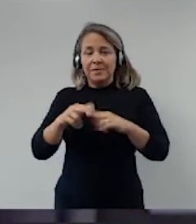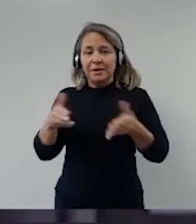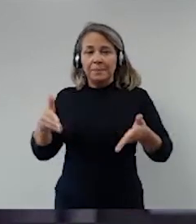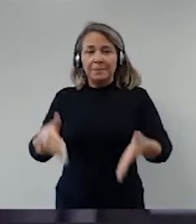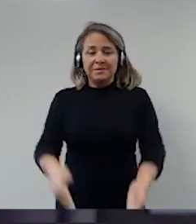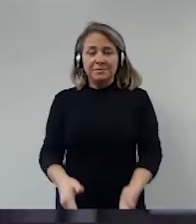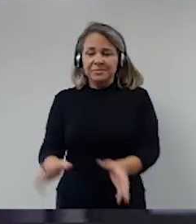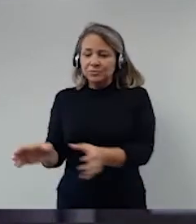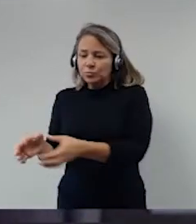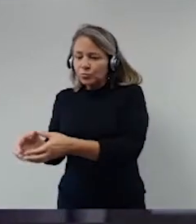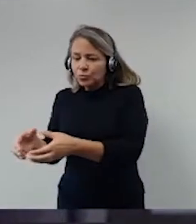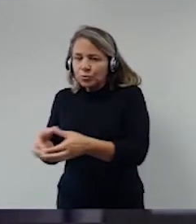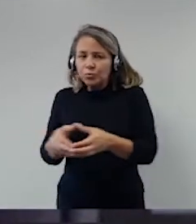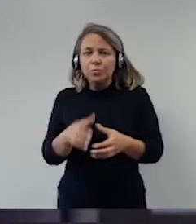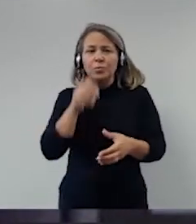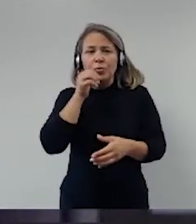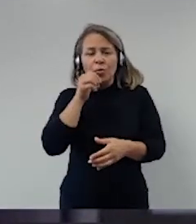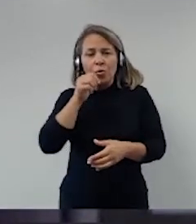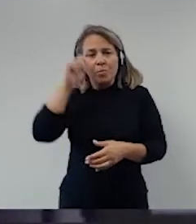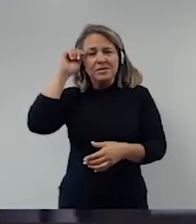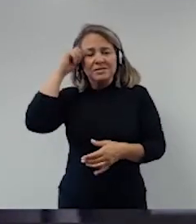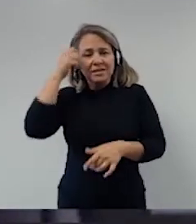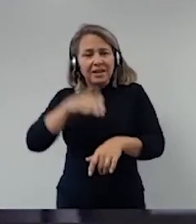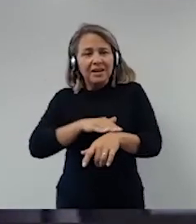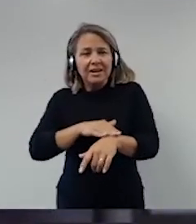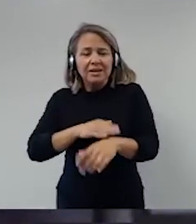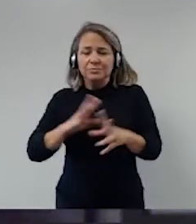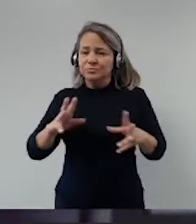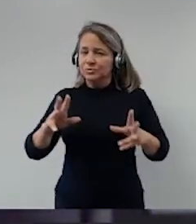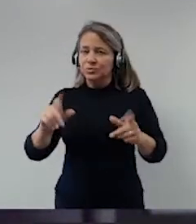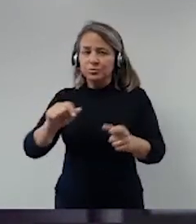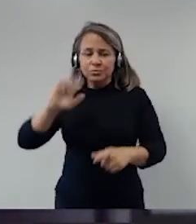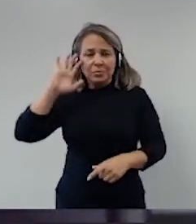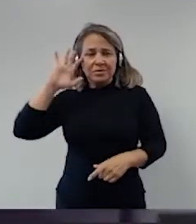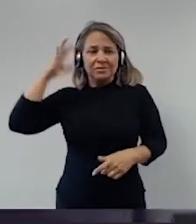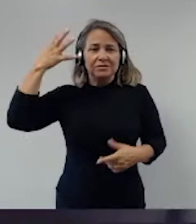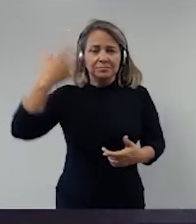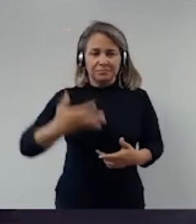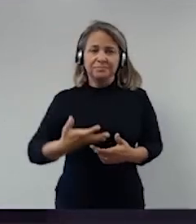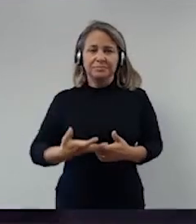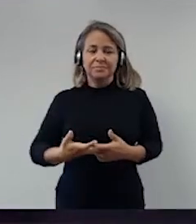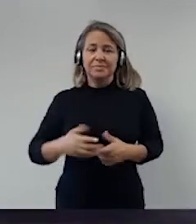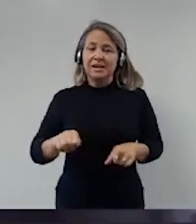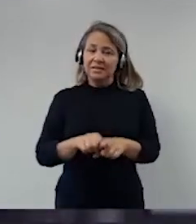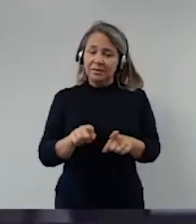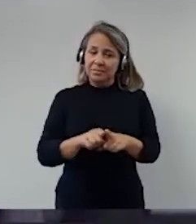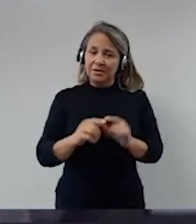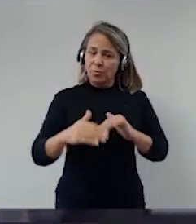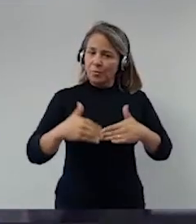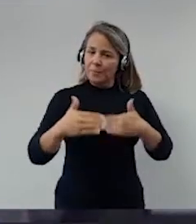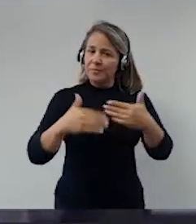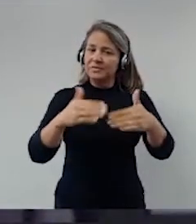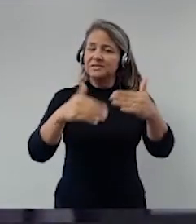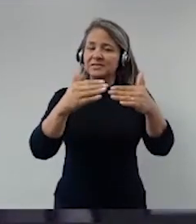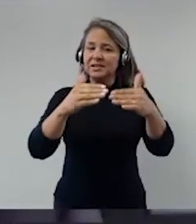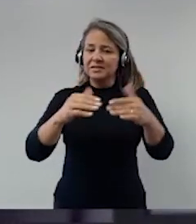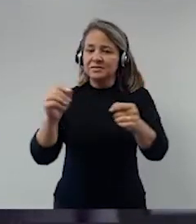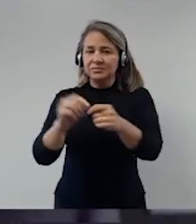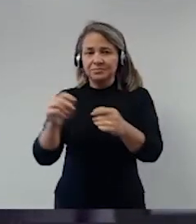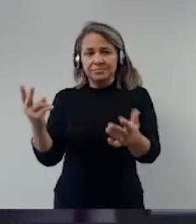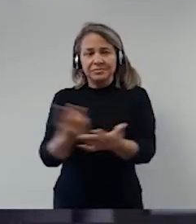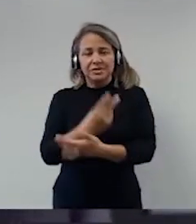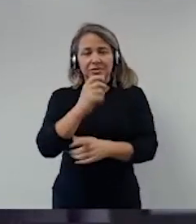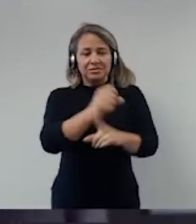das minorias, como das mulheres, dos negros, no processo de decisão e processo de realização